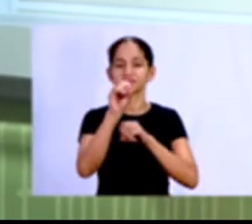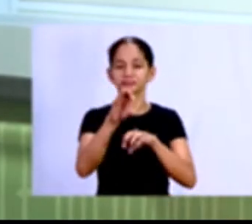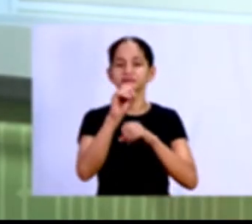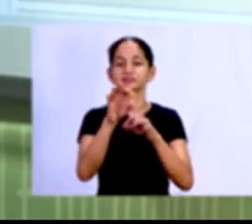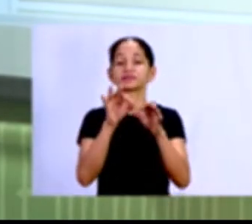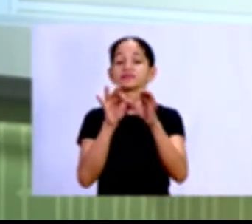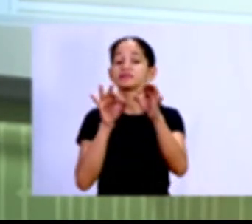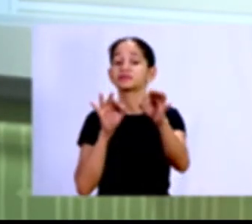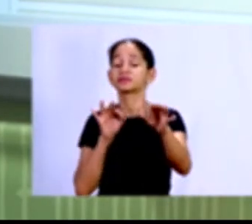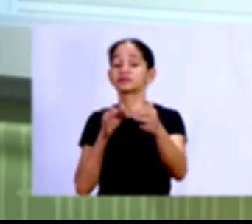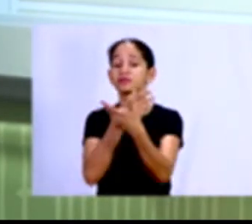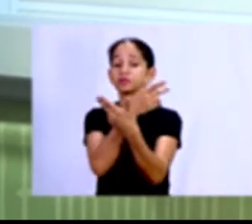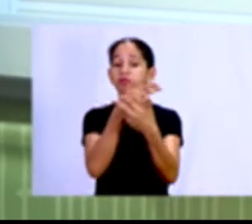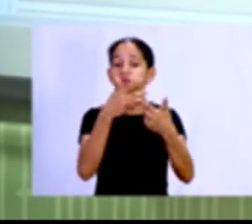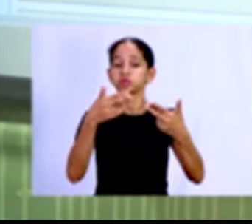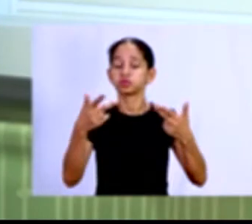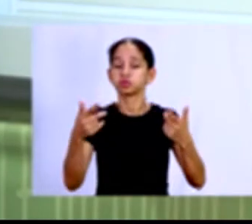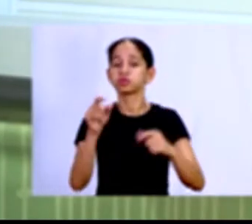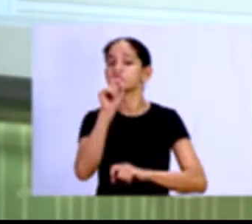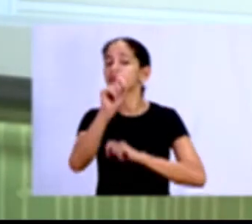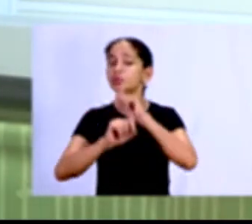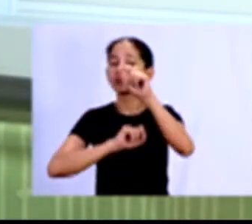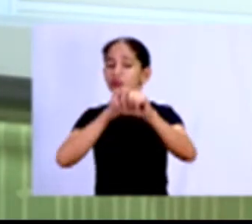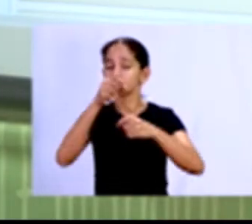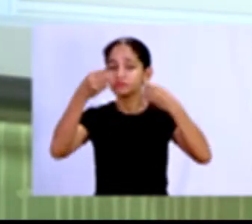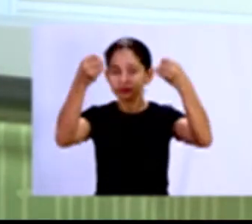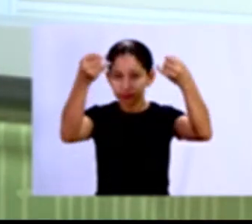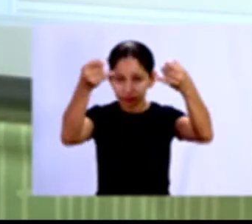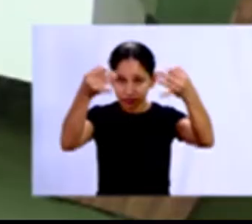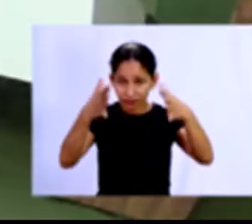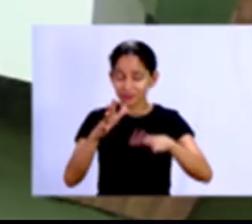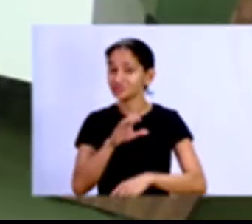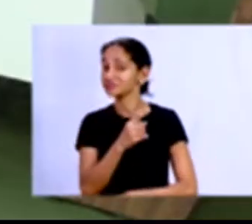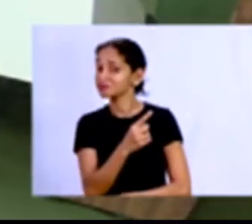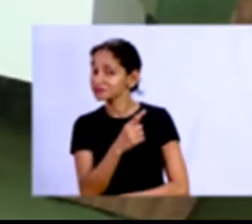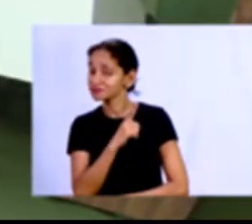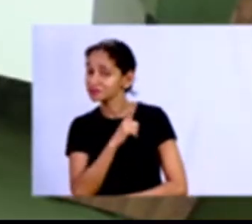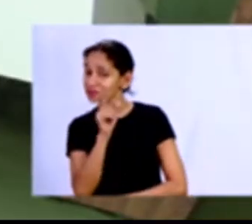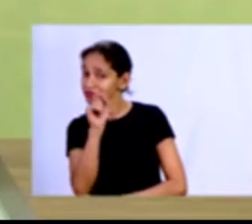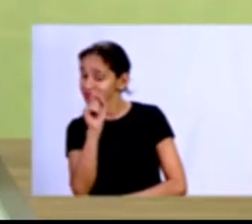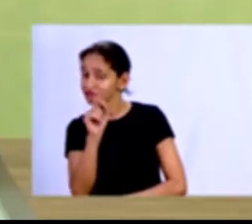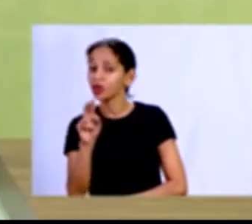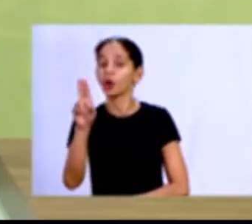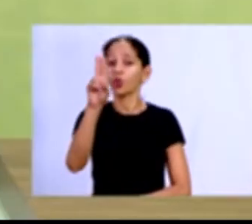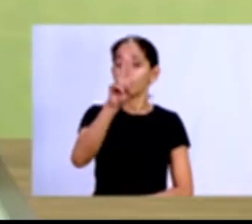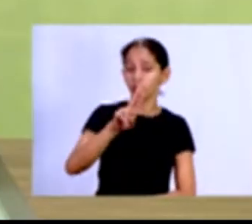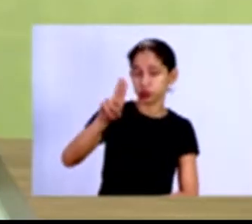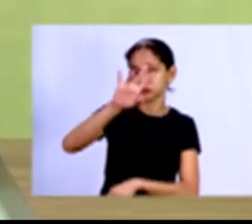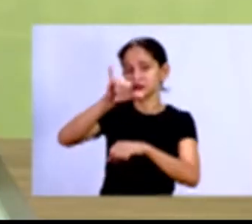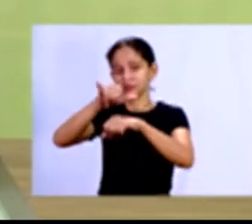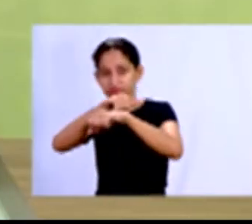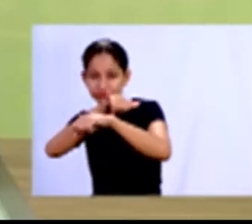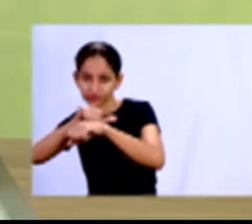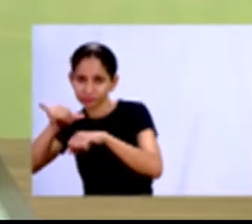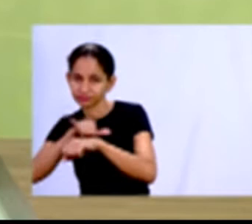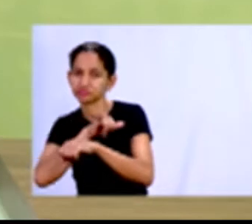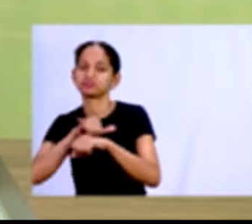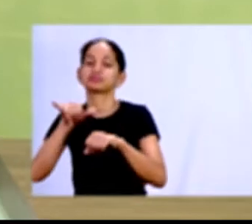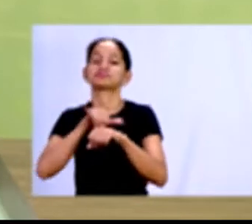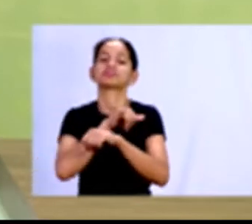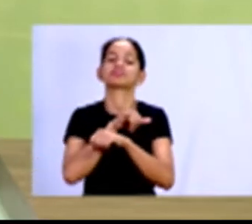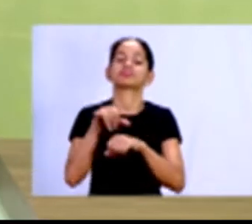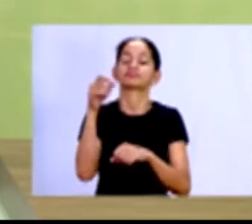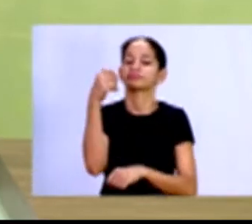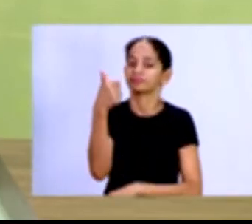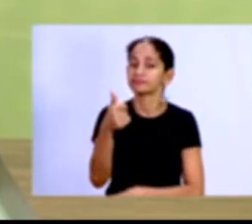distância, que são as netiquetas. Não, e sem lembrar que use as ferramentas para o aprendizado e tudo,